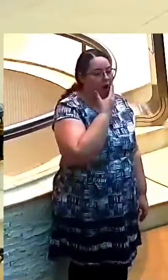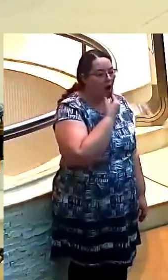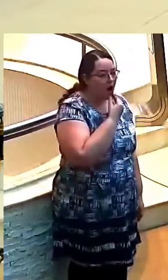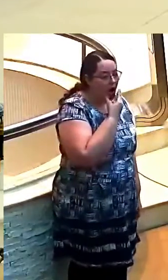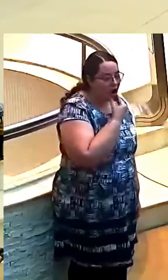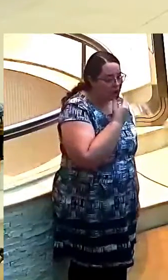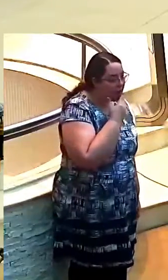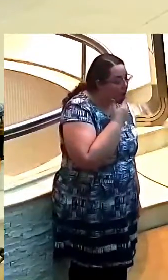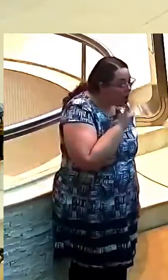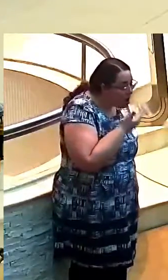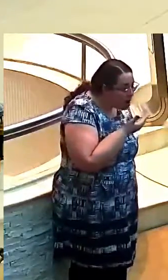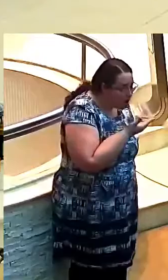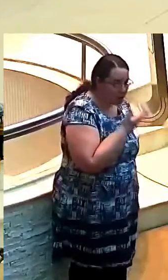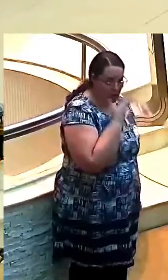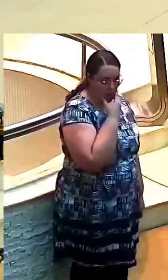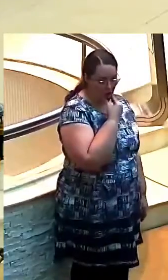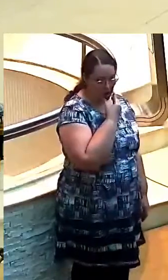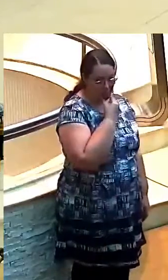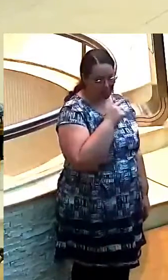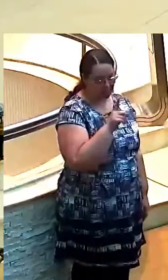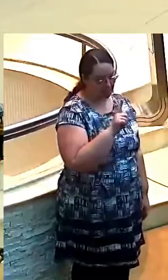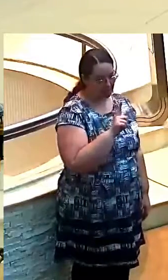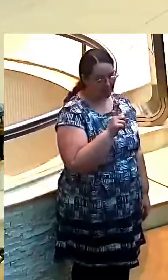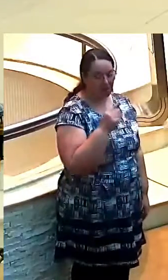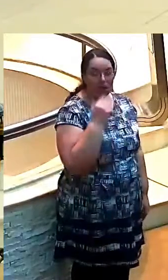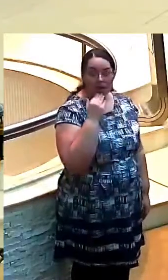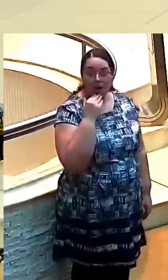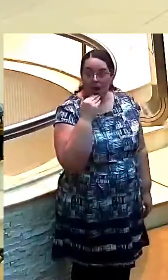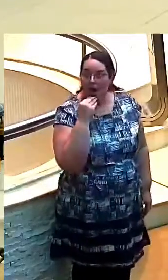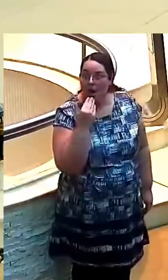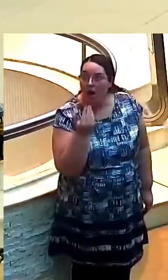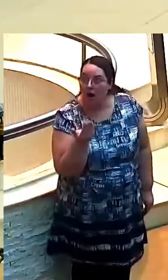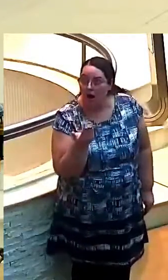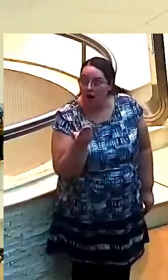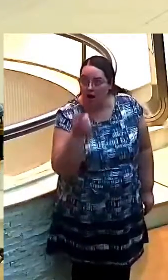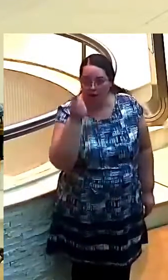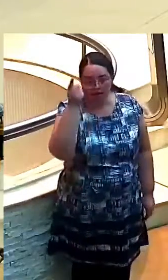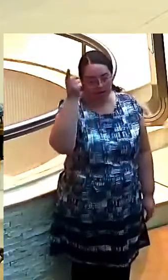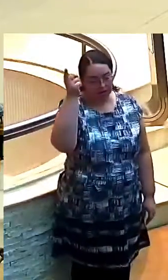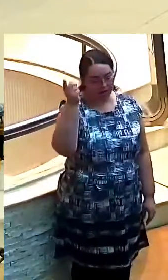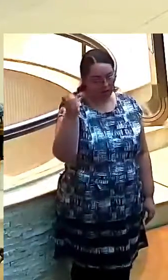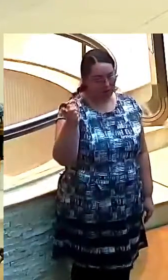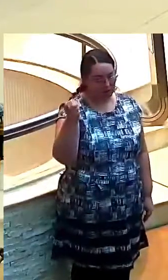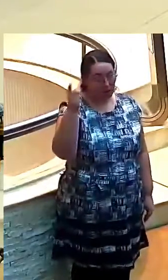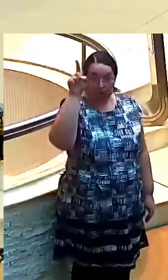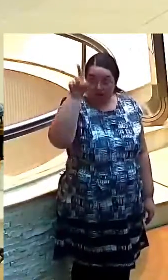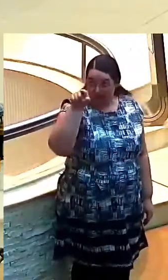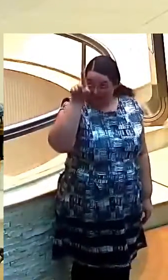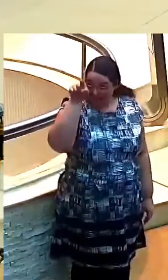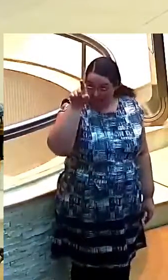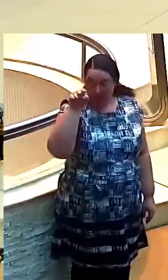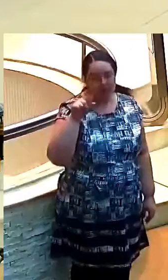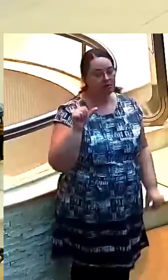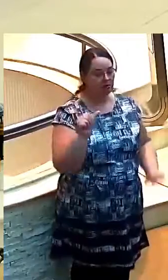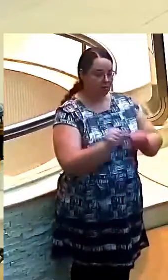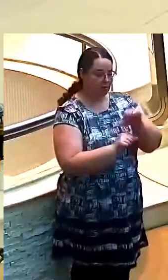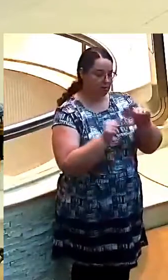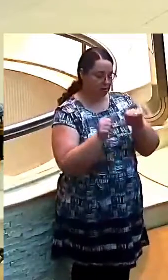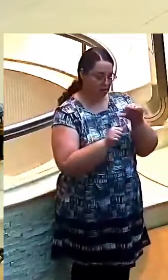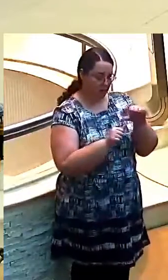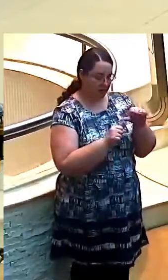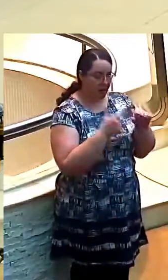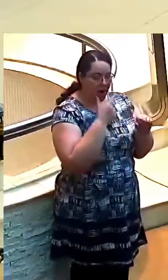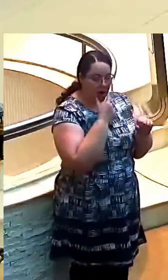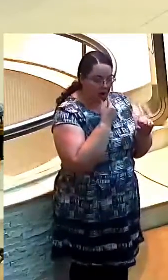segundo, reconheça, que você precisa ser submisso, à vontade dele, à vontade de Deus, à vontade do Senhor, na sua